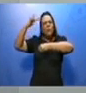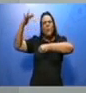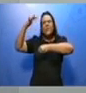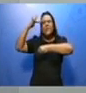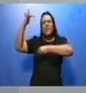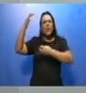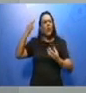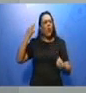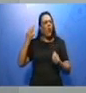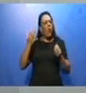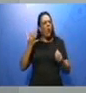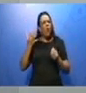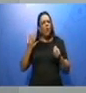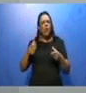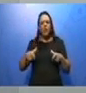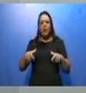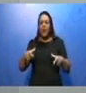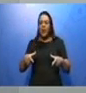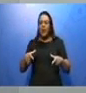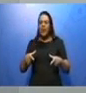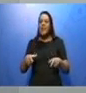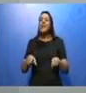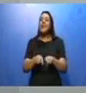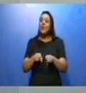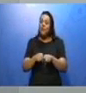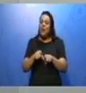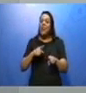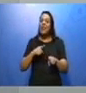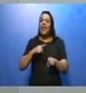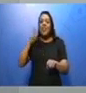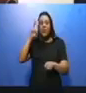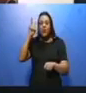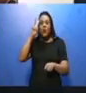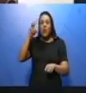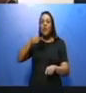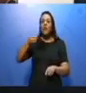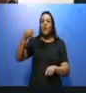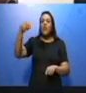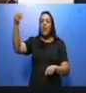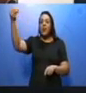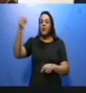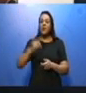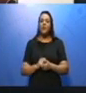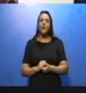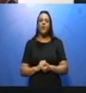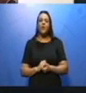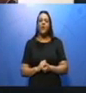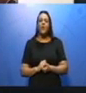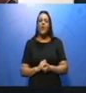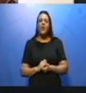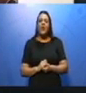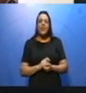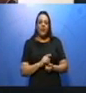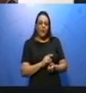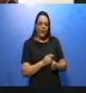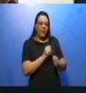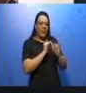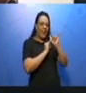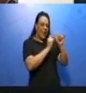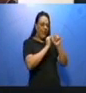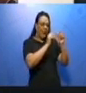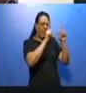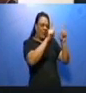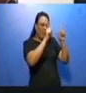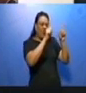de viagem, certo? Então, o que encanta é também porque, na narrativa de aventura, a gente deseja